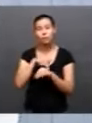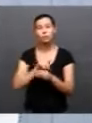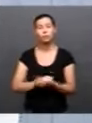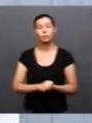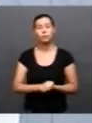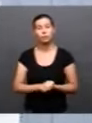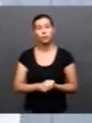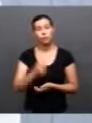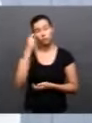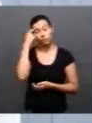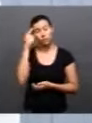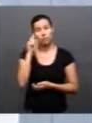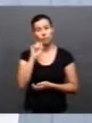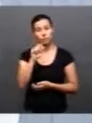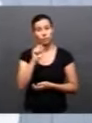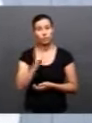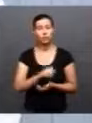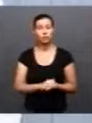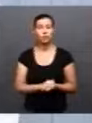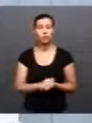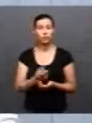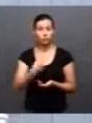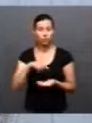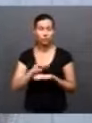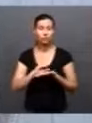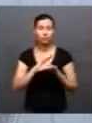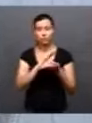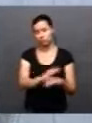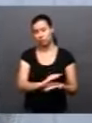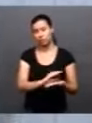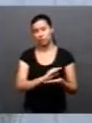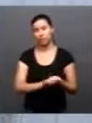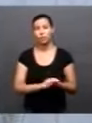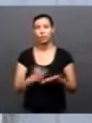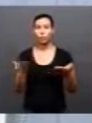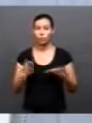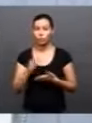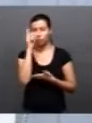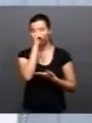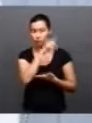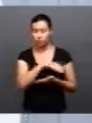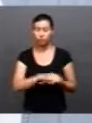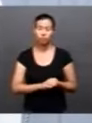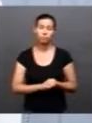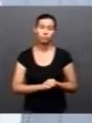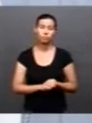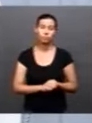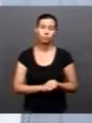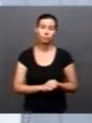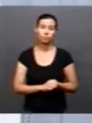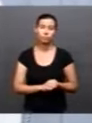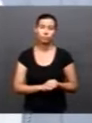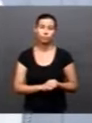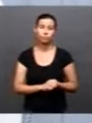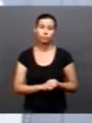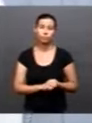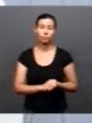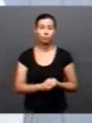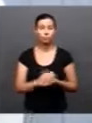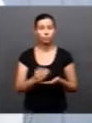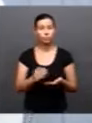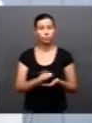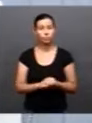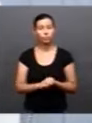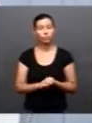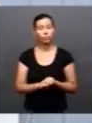isso, estamos investindo, apesar de todas as dificuldades, nessa divisão de divulgação científica,